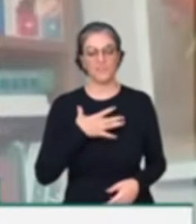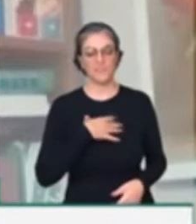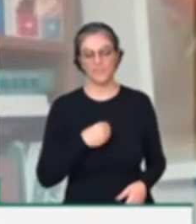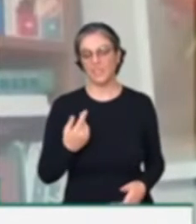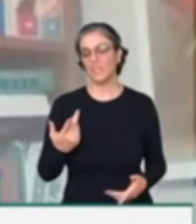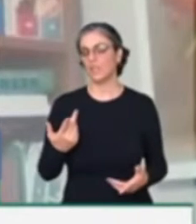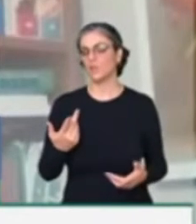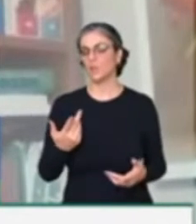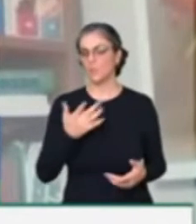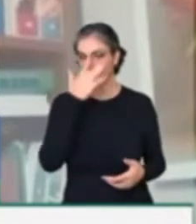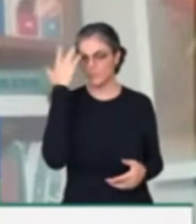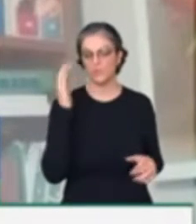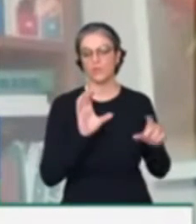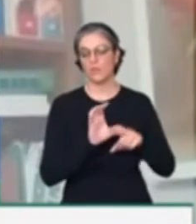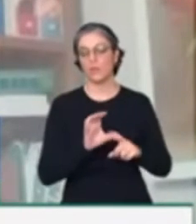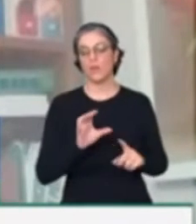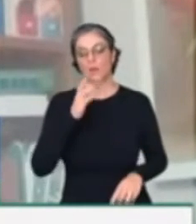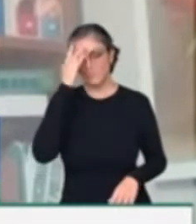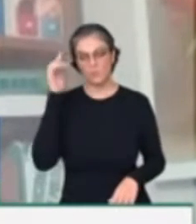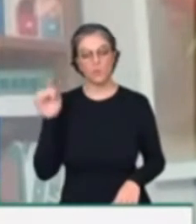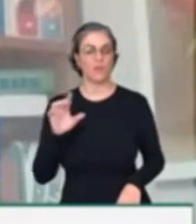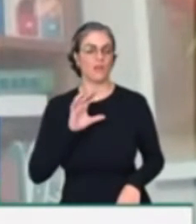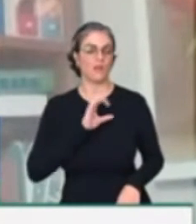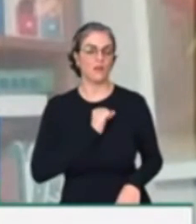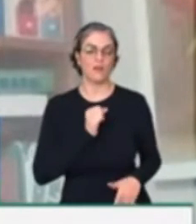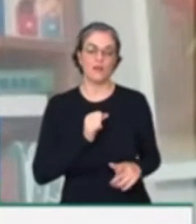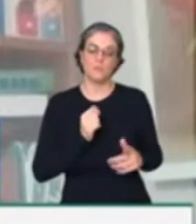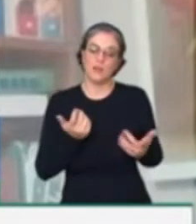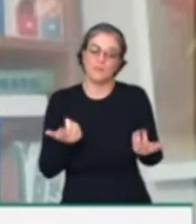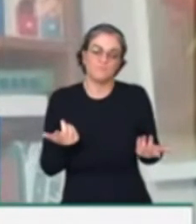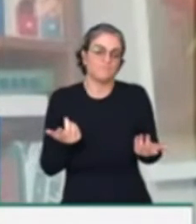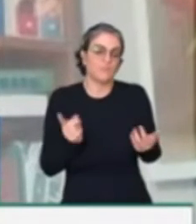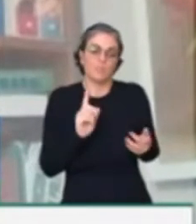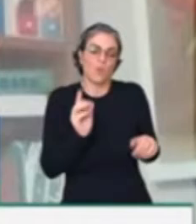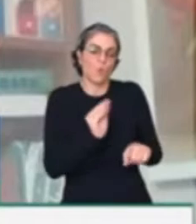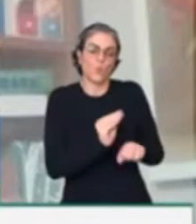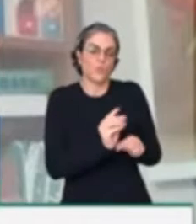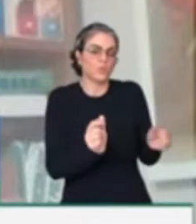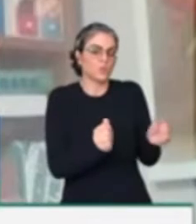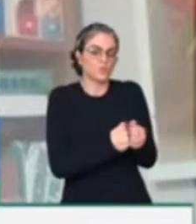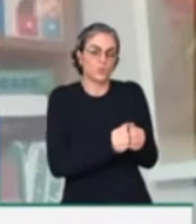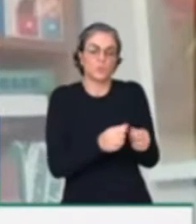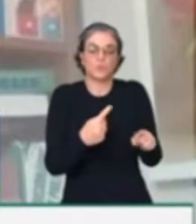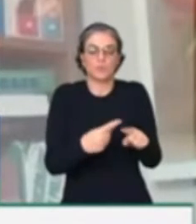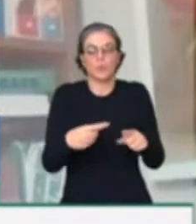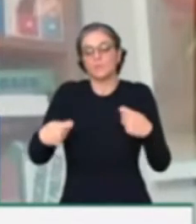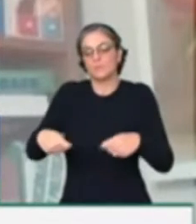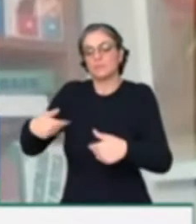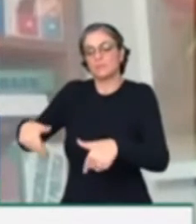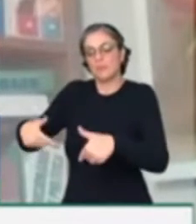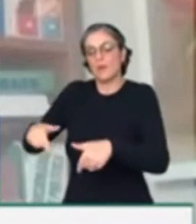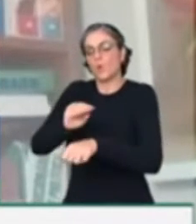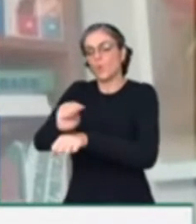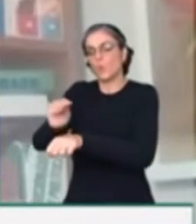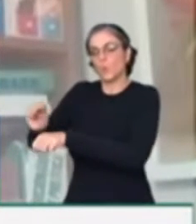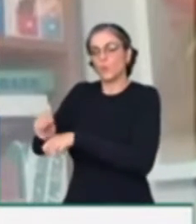aquelas pessoas que ele mais ama e que está abrindo mão de cuidar neste momento tantas vezes, por estar cuidando, que a sua